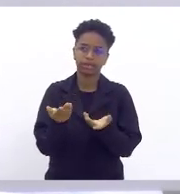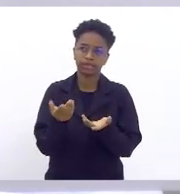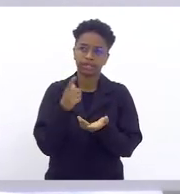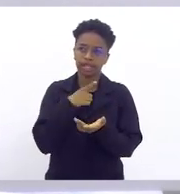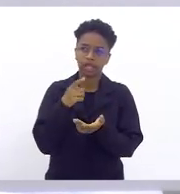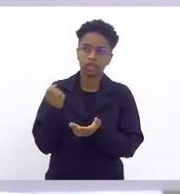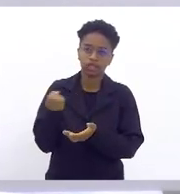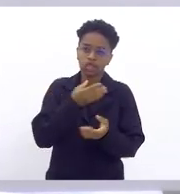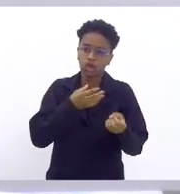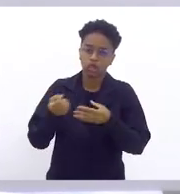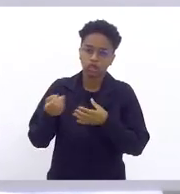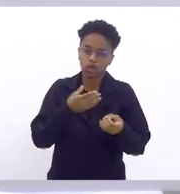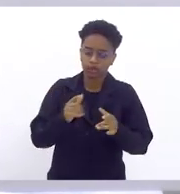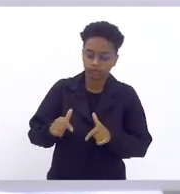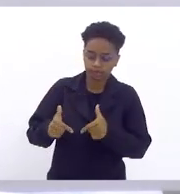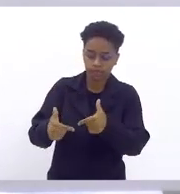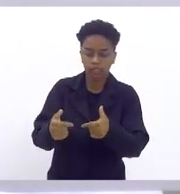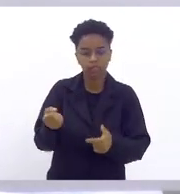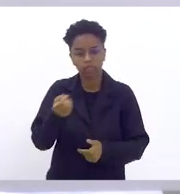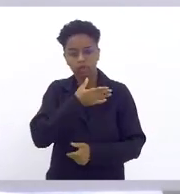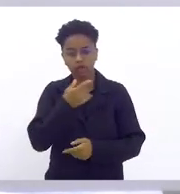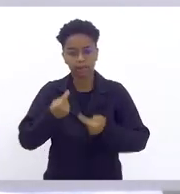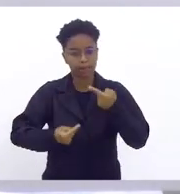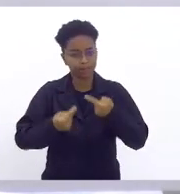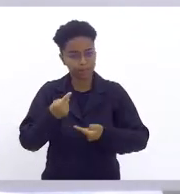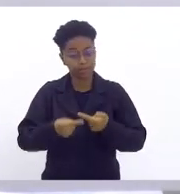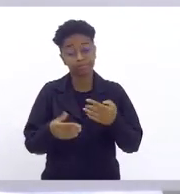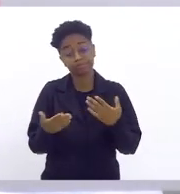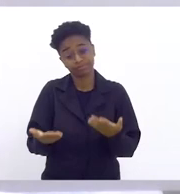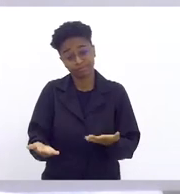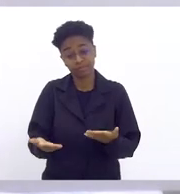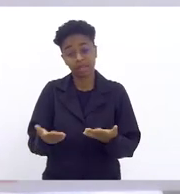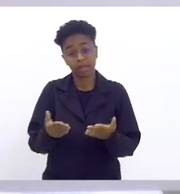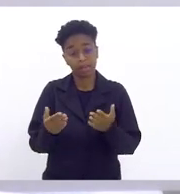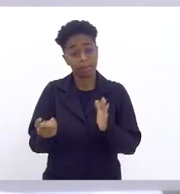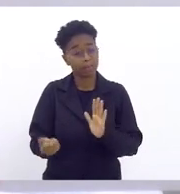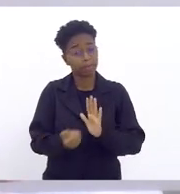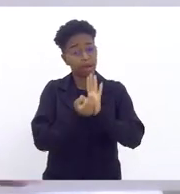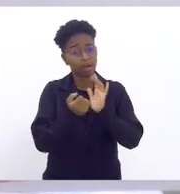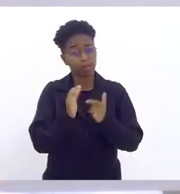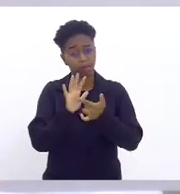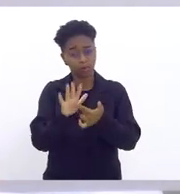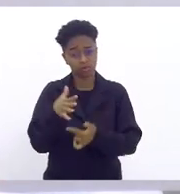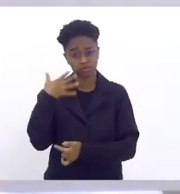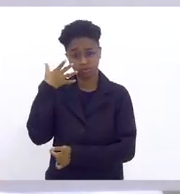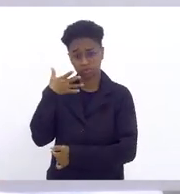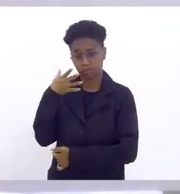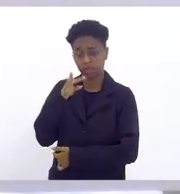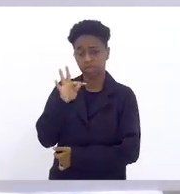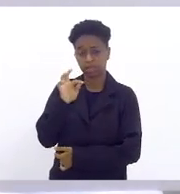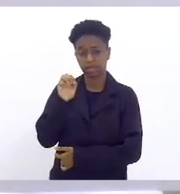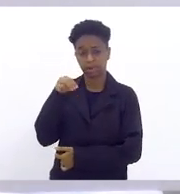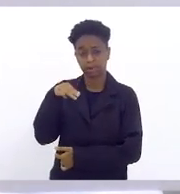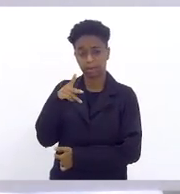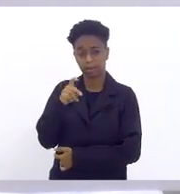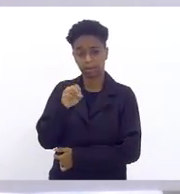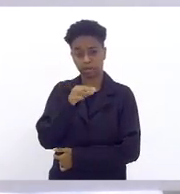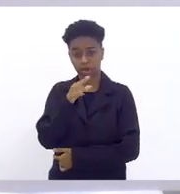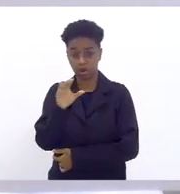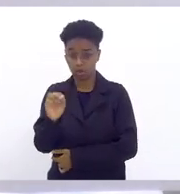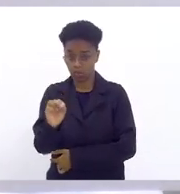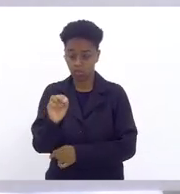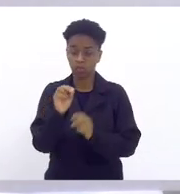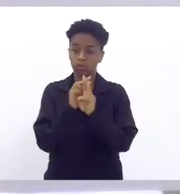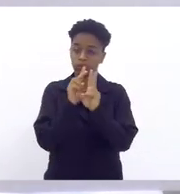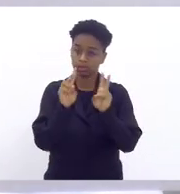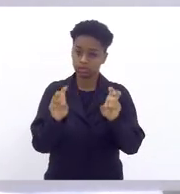novas atitudes novas políticas e ficou muito marcada aqui na fala não é do temporal essa